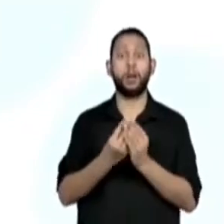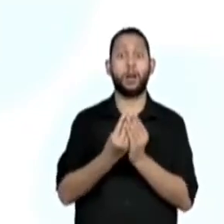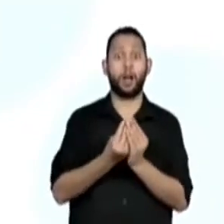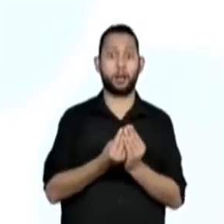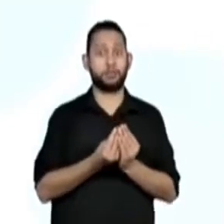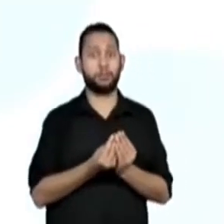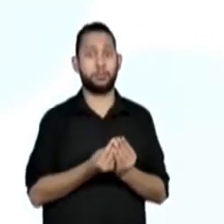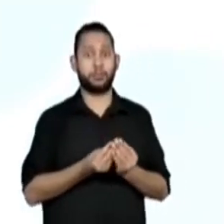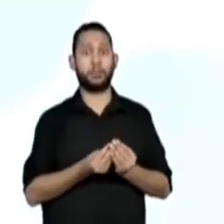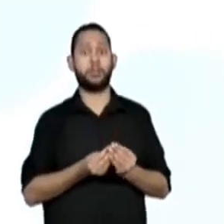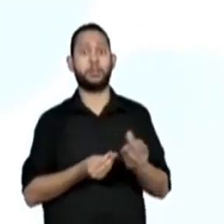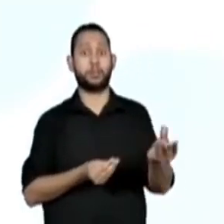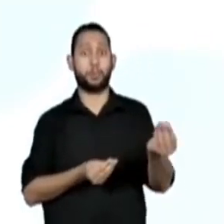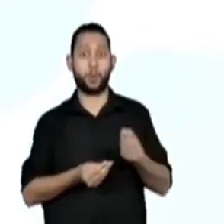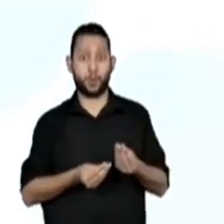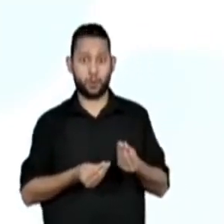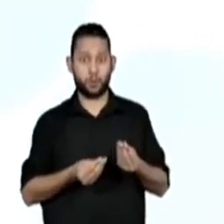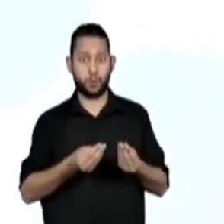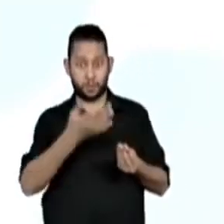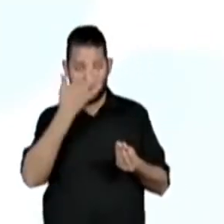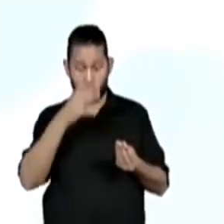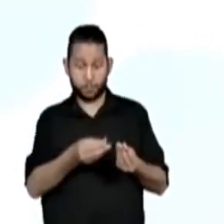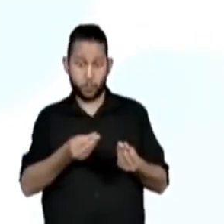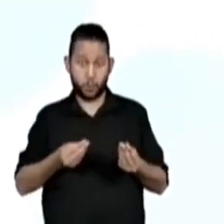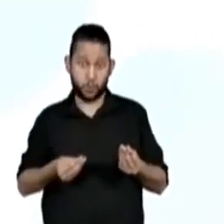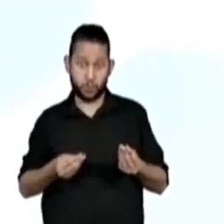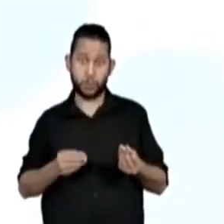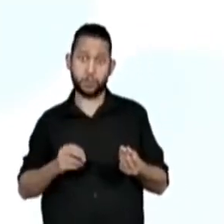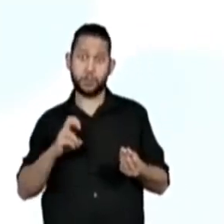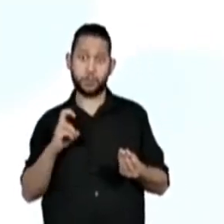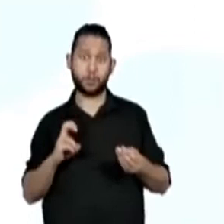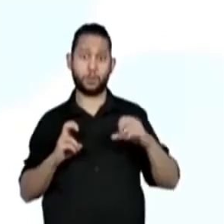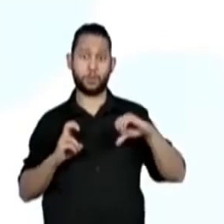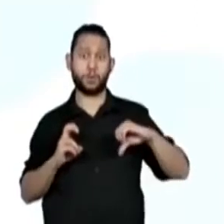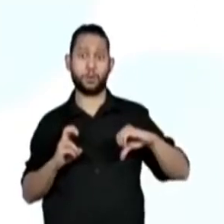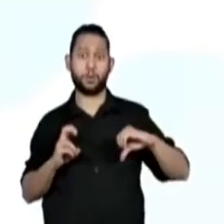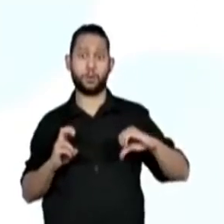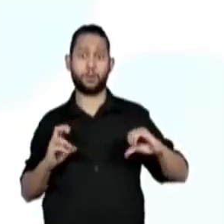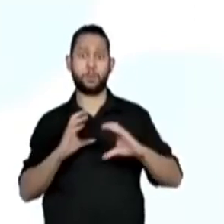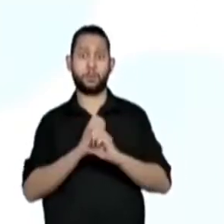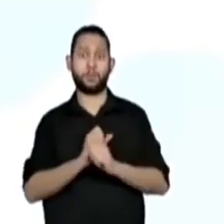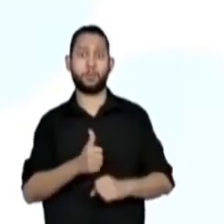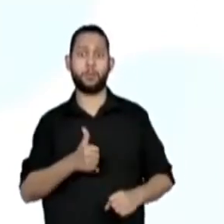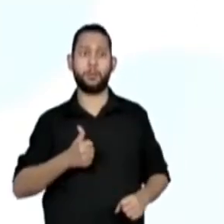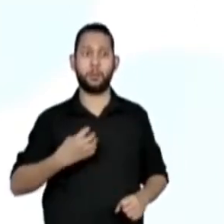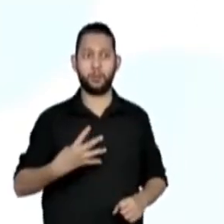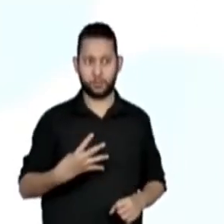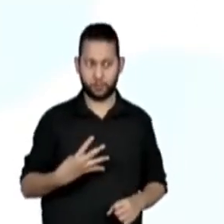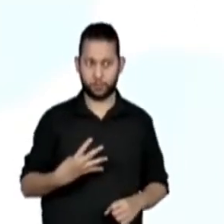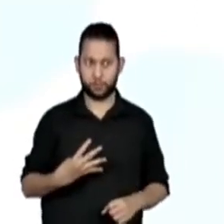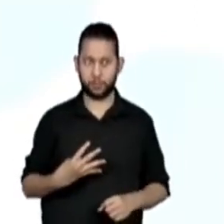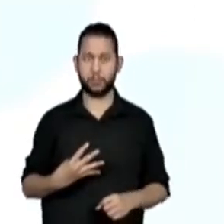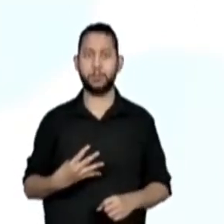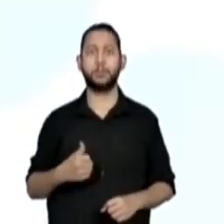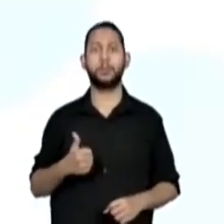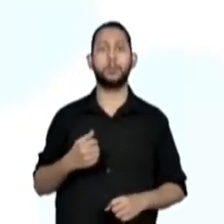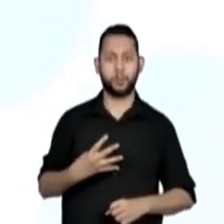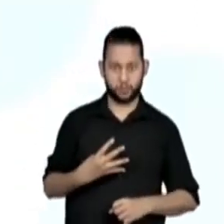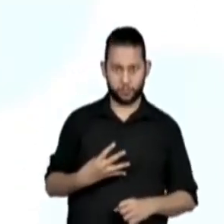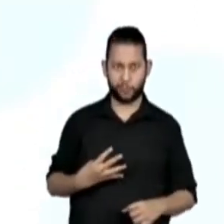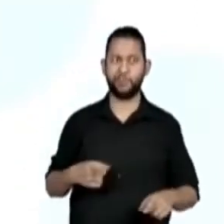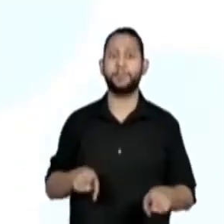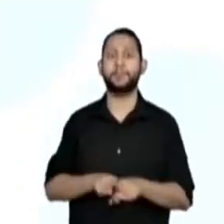9 cartas mais cinco qual foi o total há 14 cartas